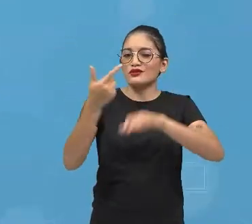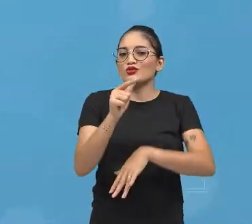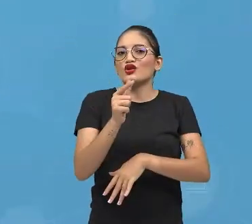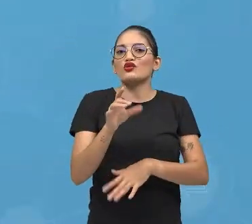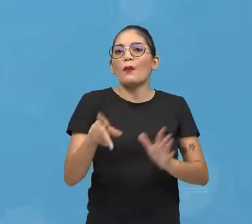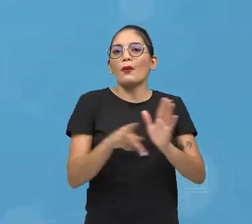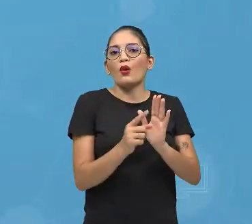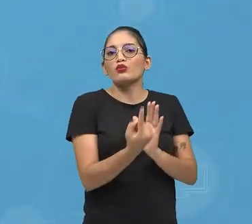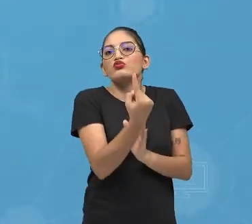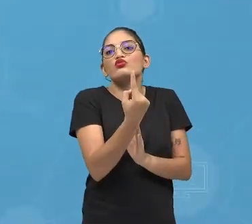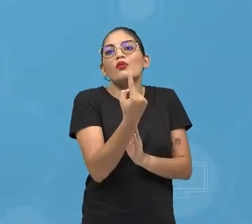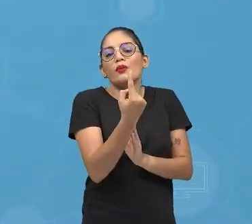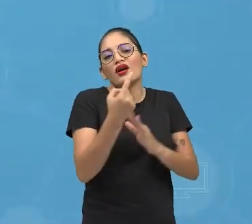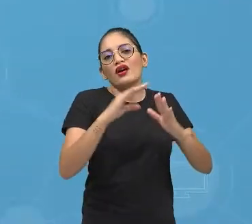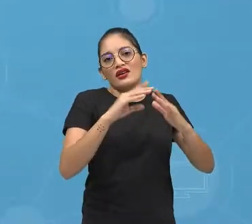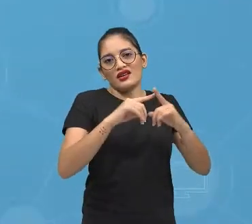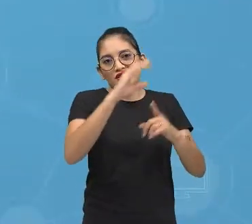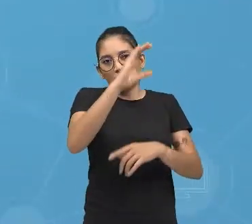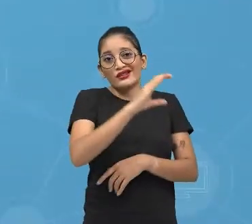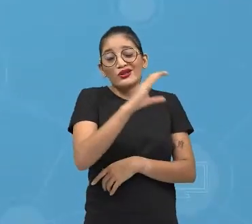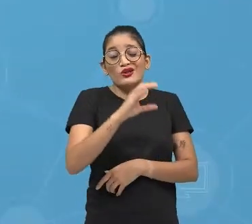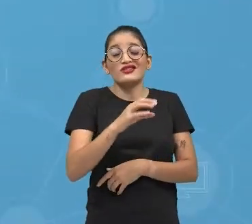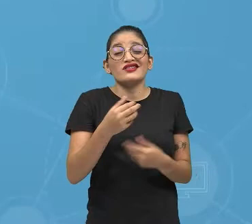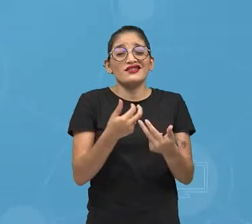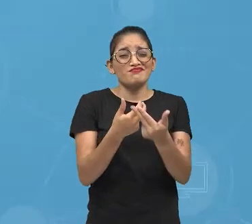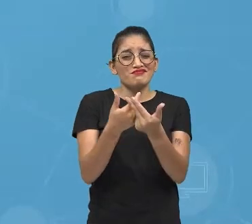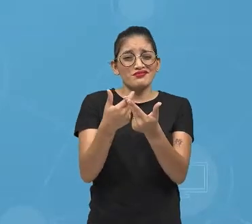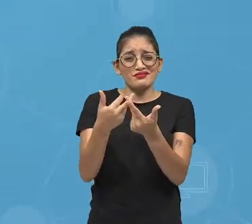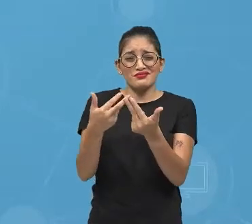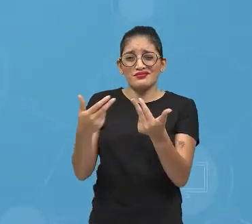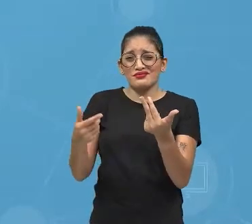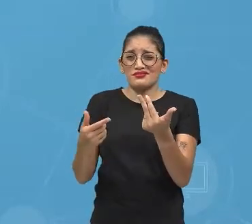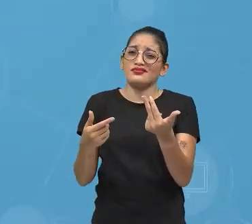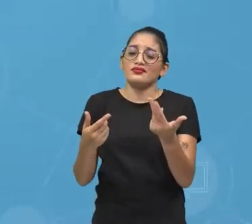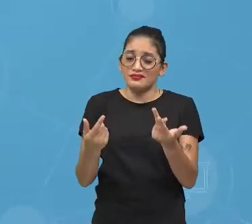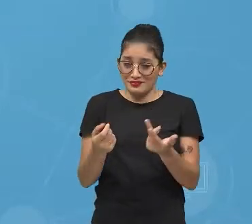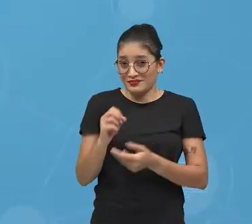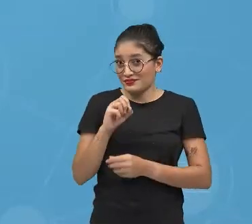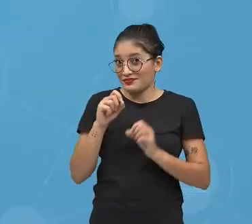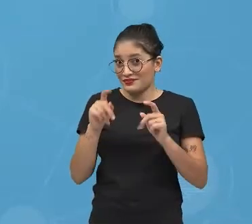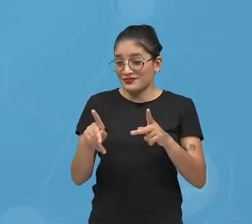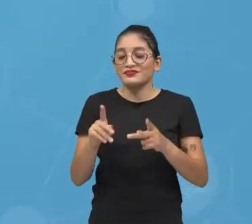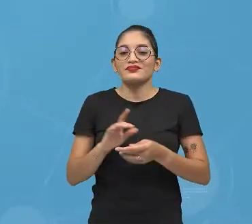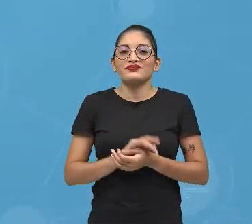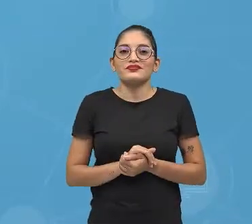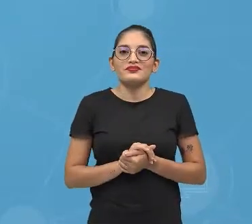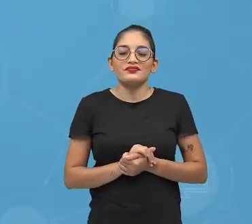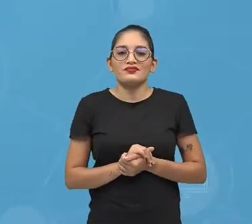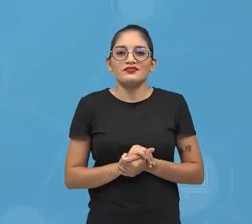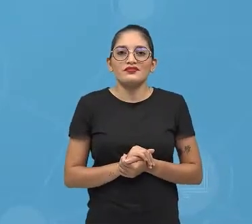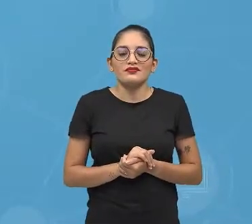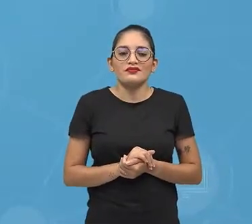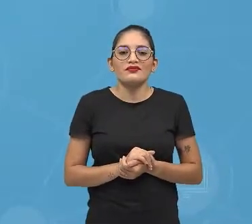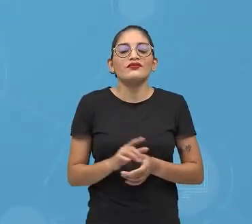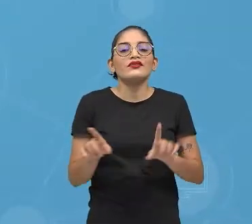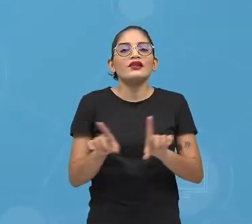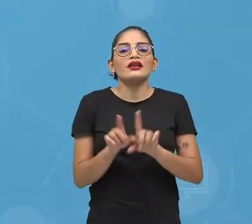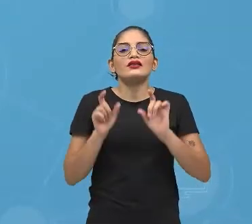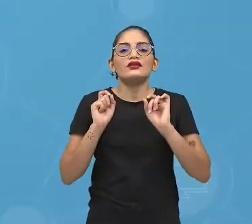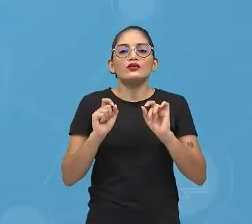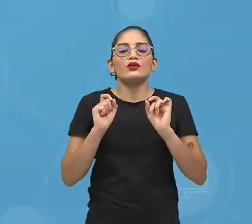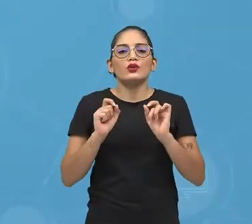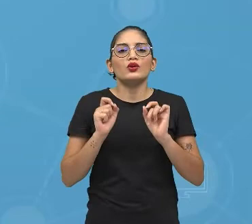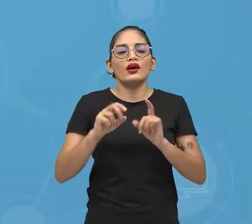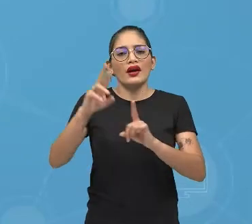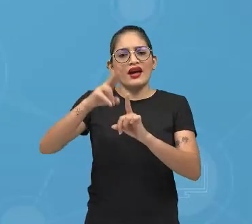só uma Igreja Católica. Existe muita Igreja Católica, certo? E temos também